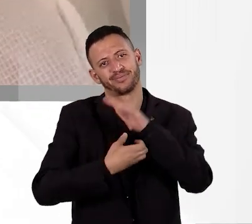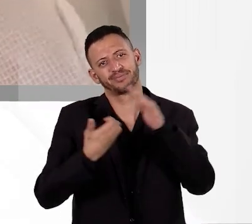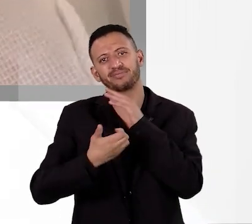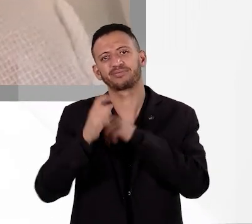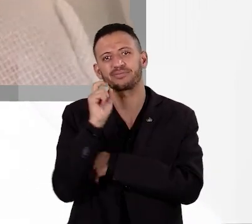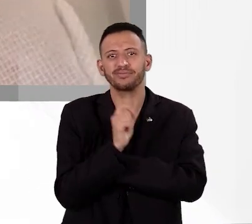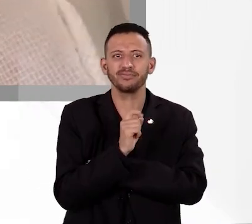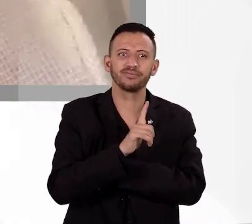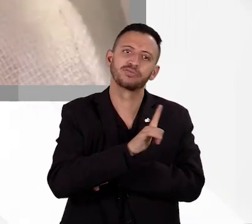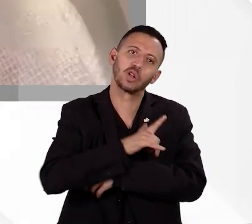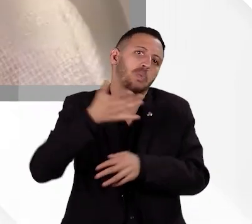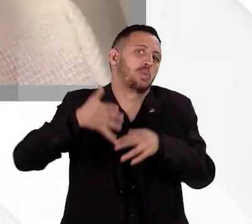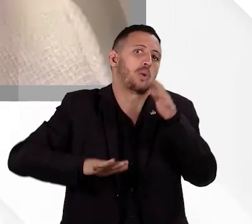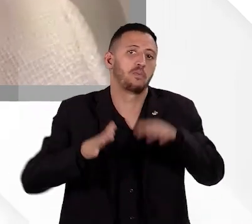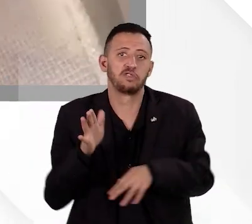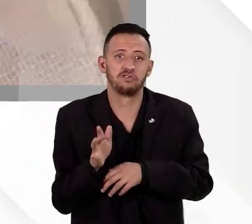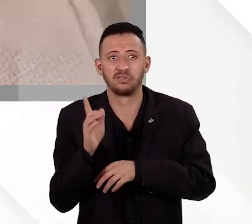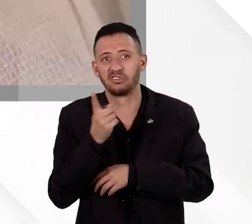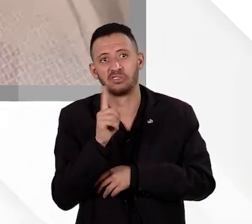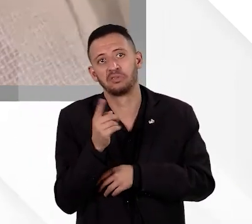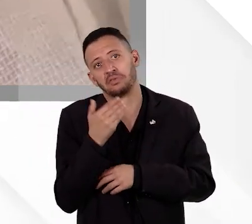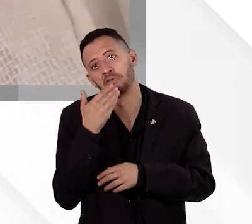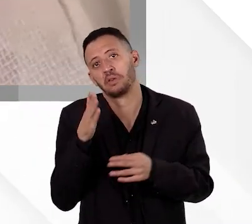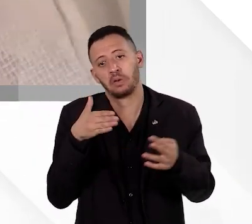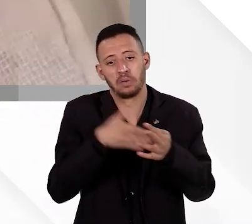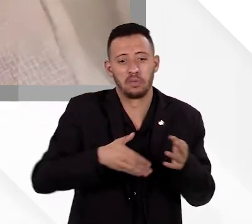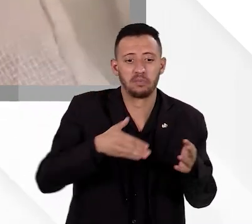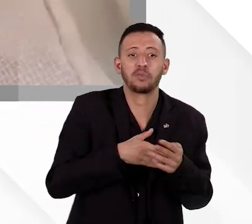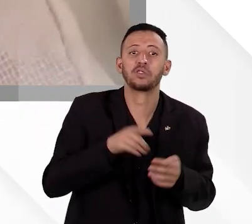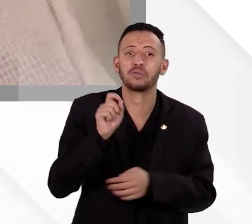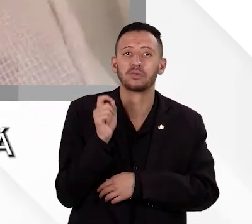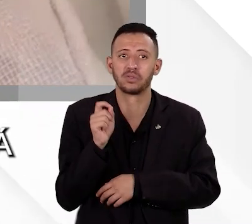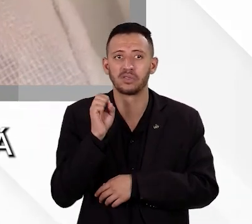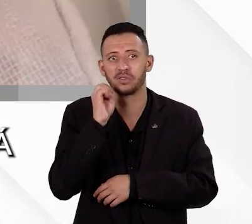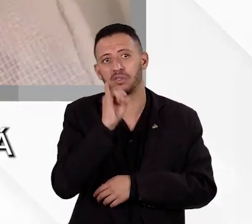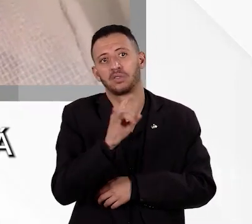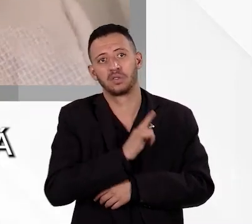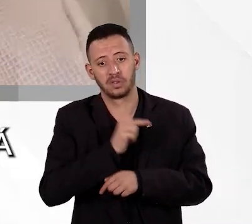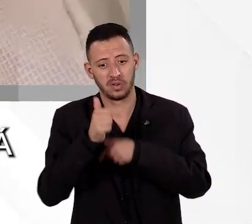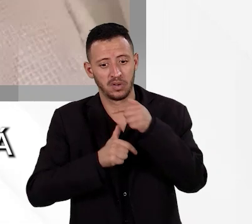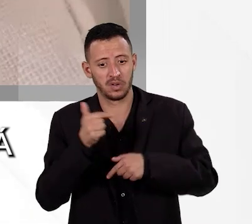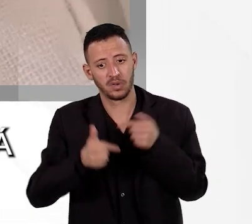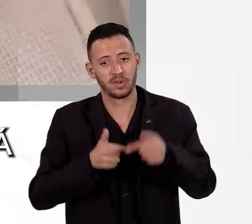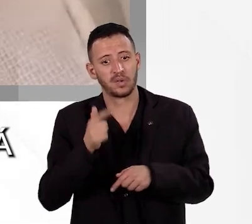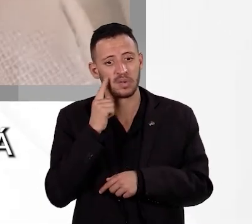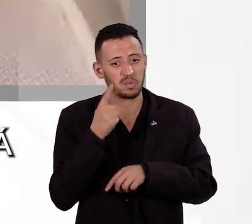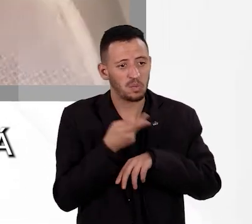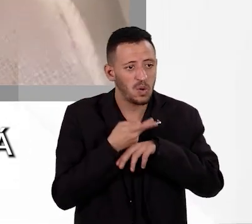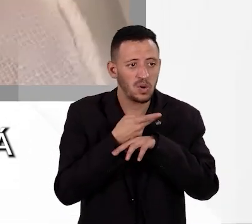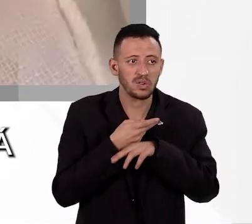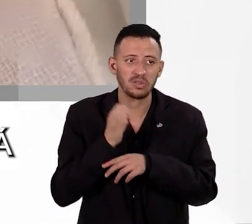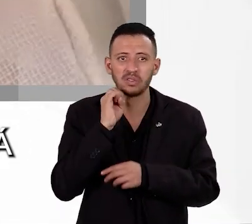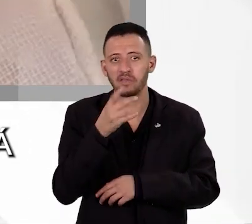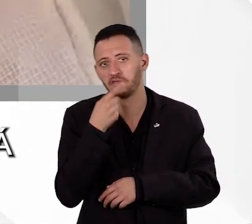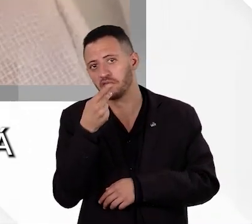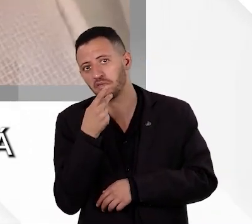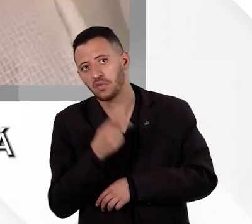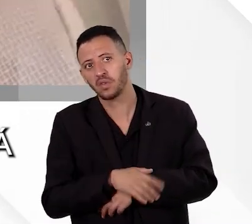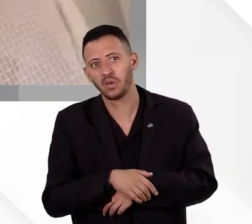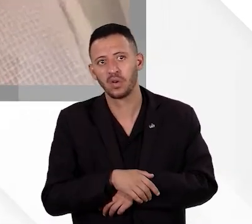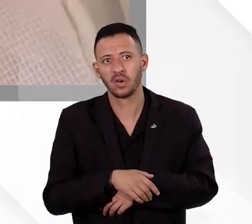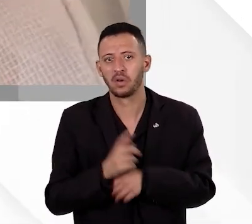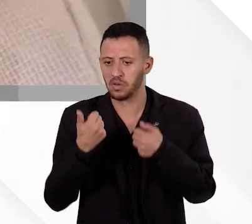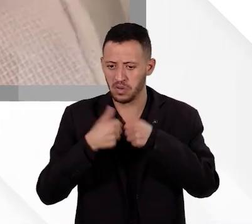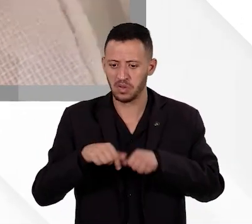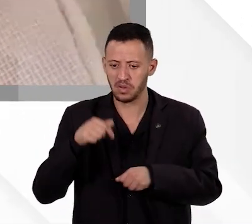a empresa, apesar de, talvez, né, não impedir que, se a trabalhadora fosse lá procurar e